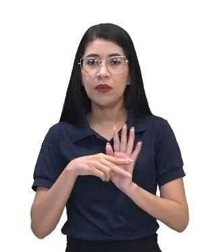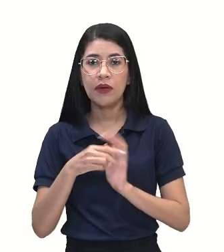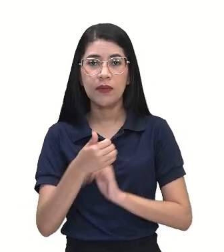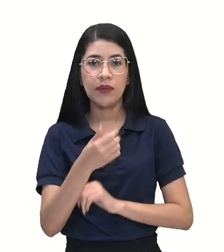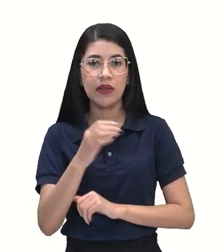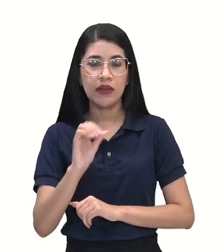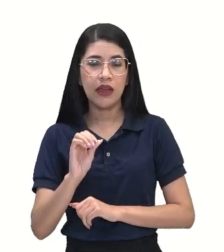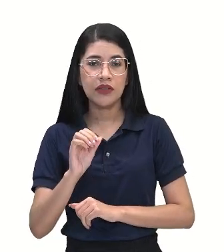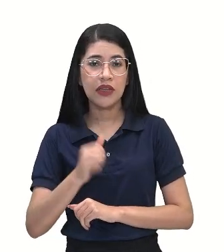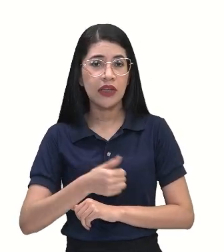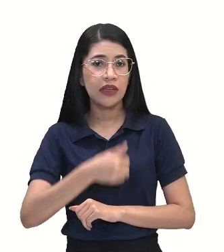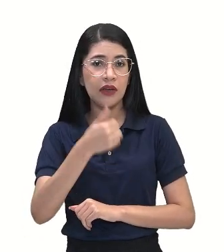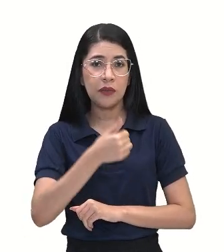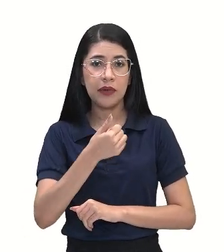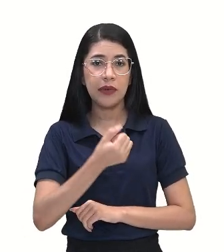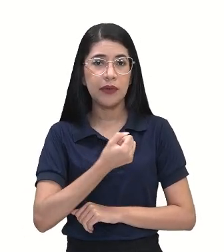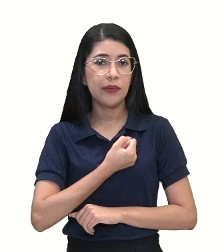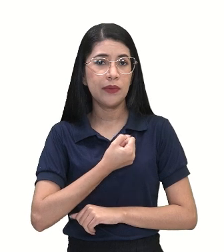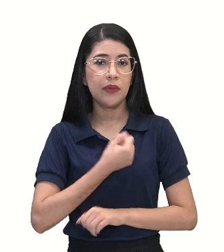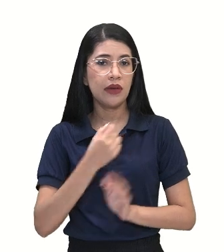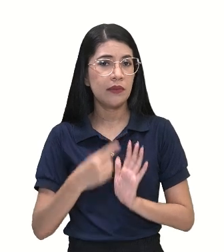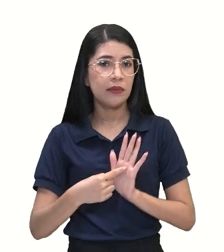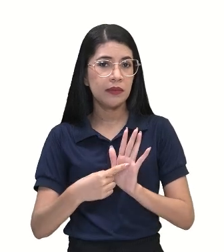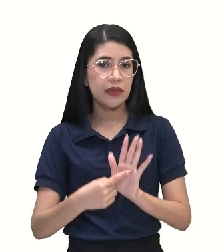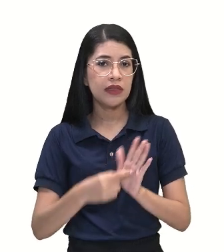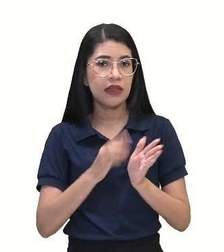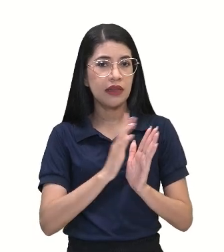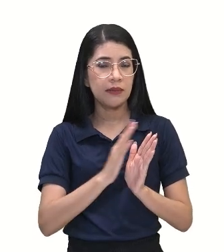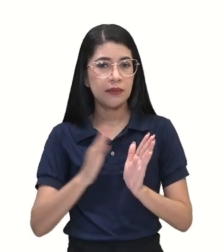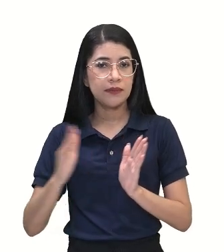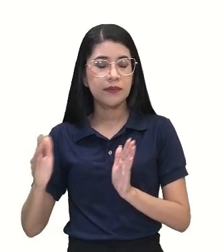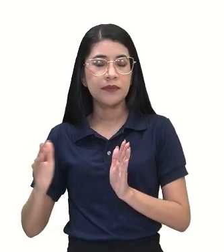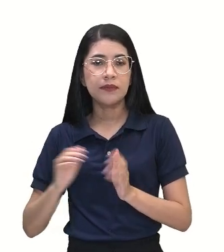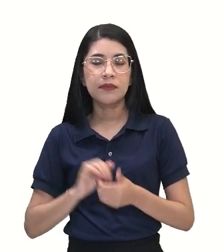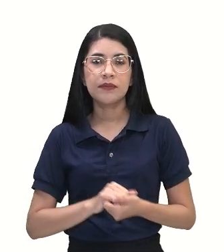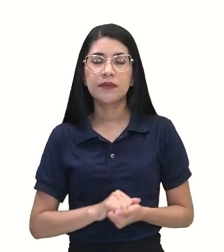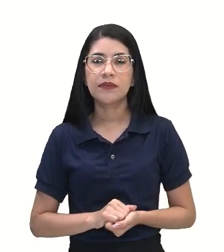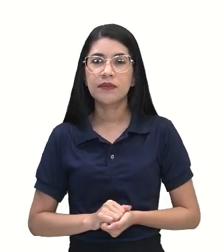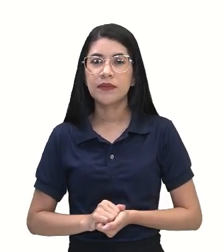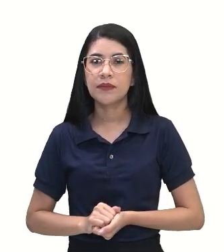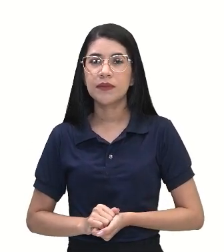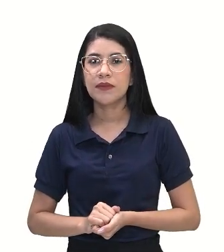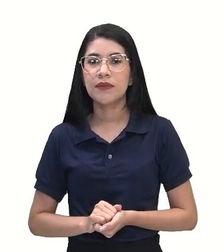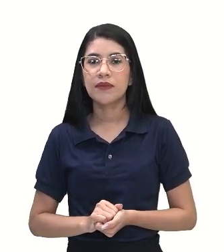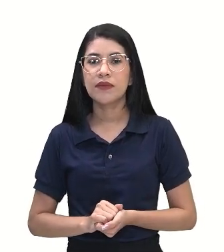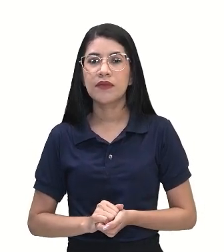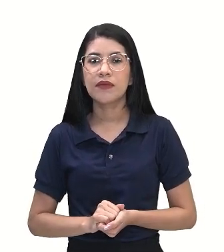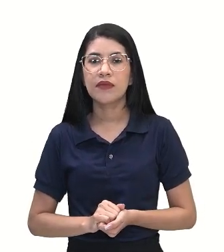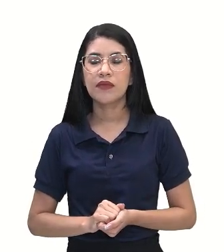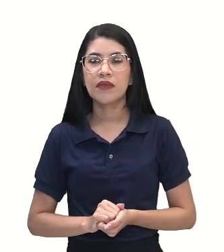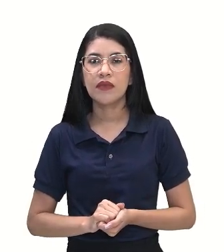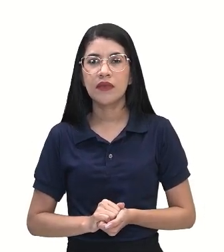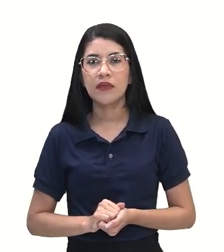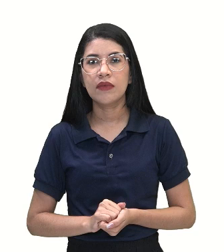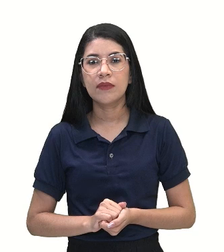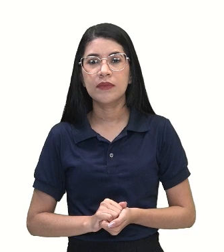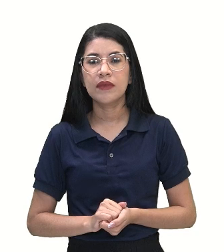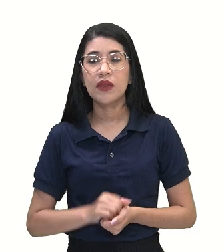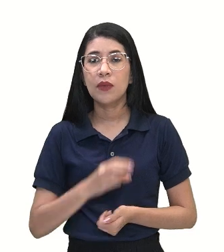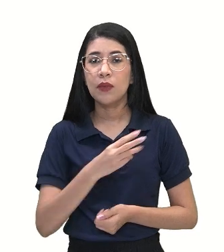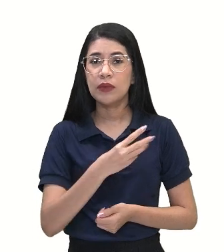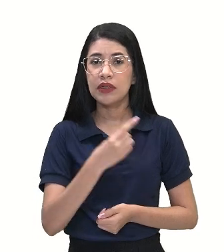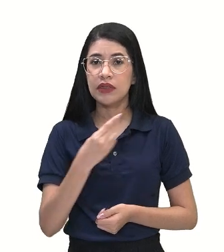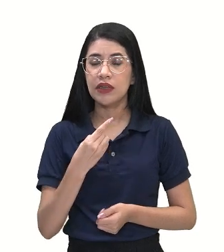Exatamente o primeiro termo da sequência numérica, tá bom? Quem é esse daqui? É o